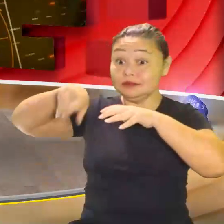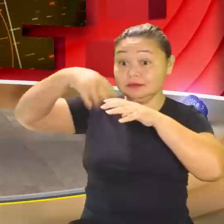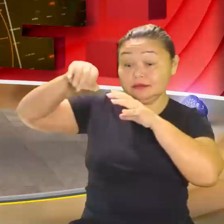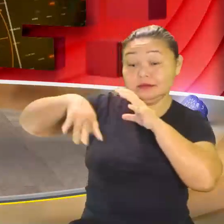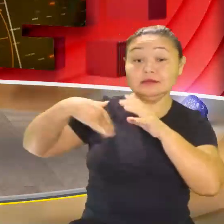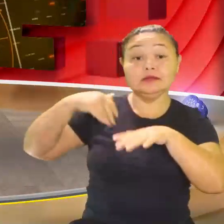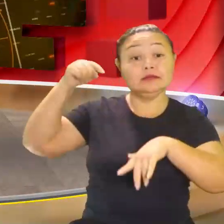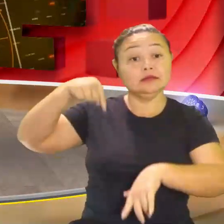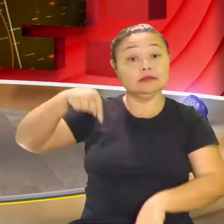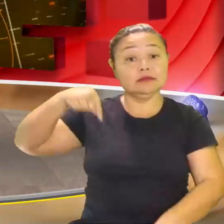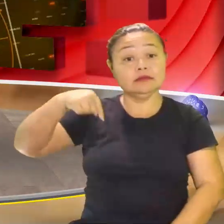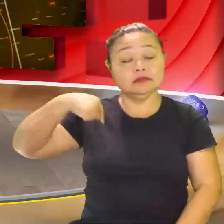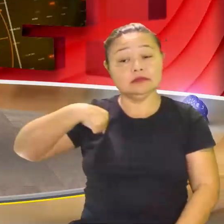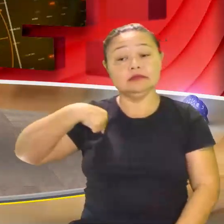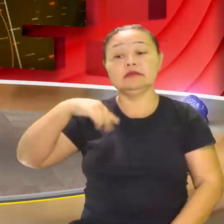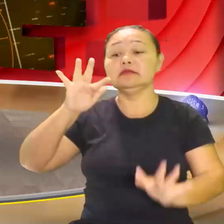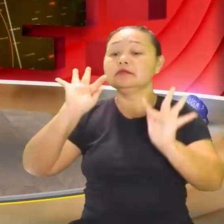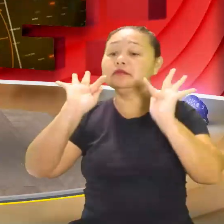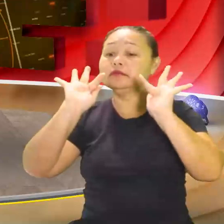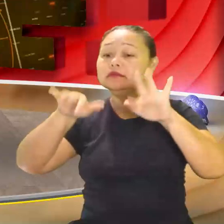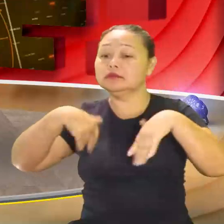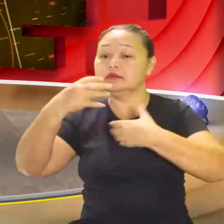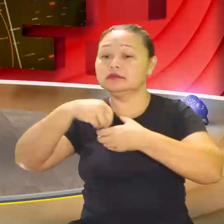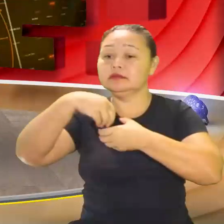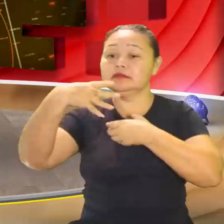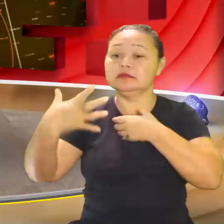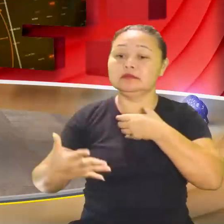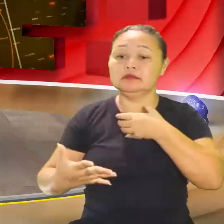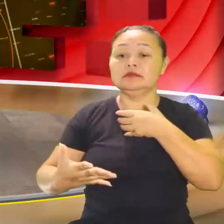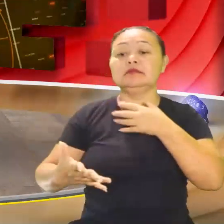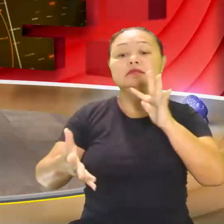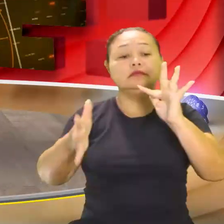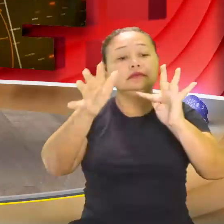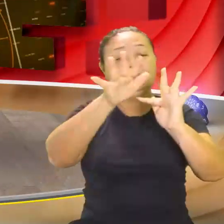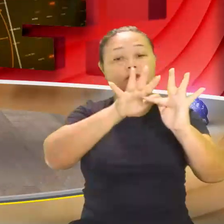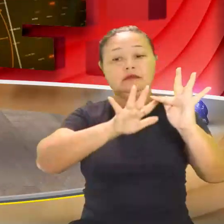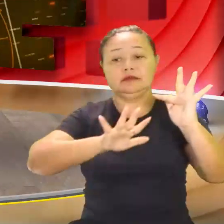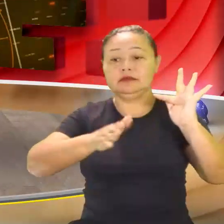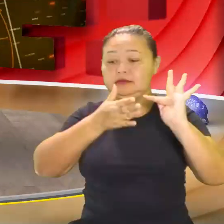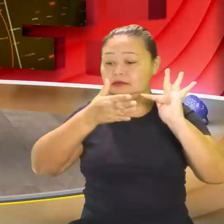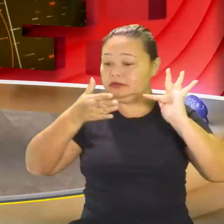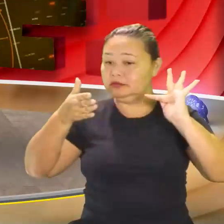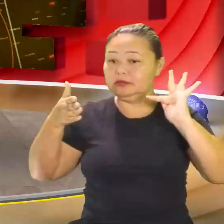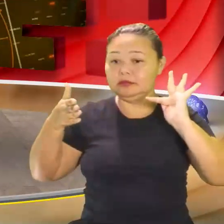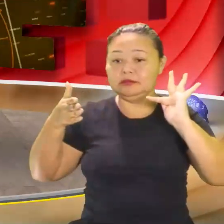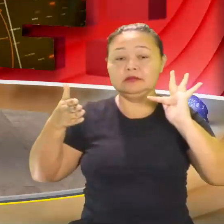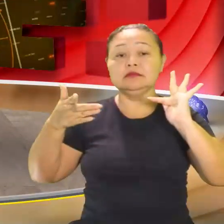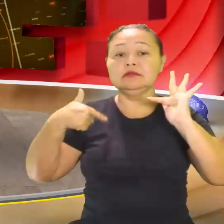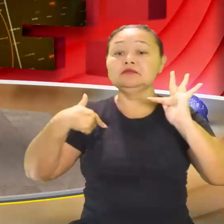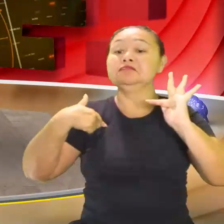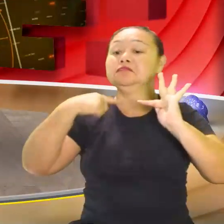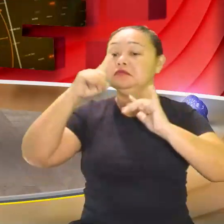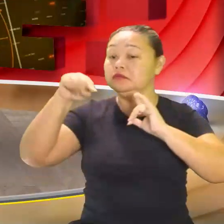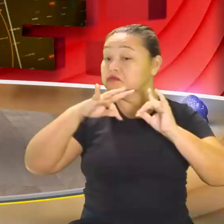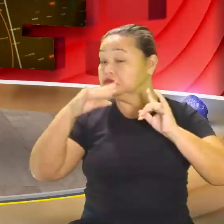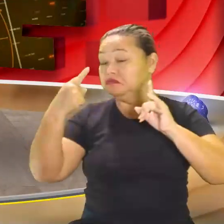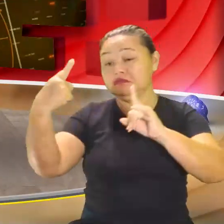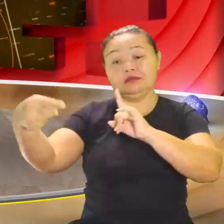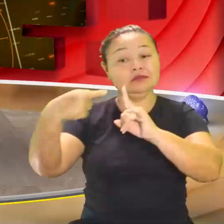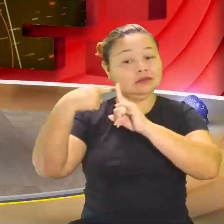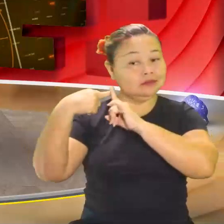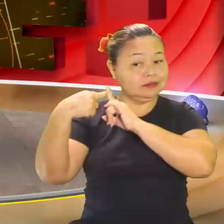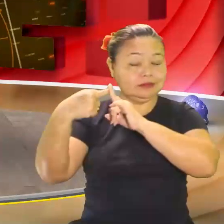Matemática e a gente está aqui finalizando o conteúdo de função modular. Positivamente, como